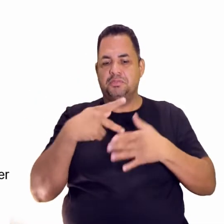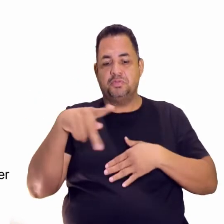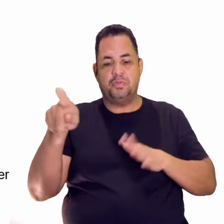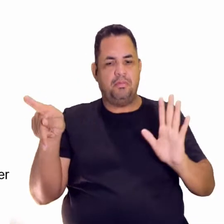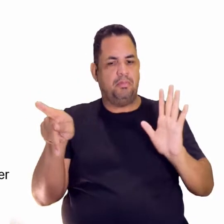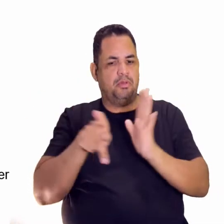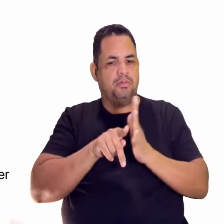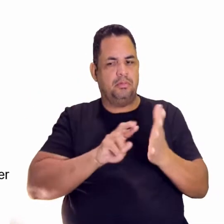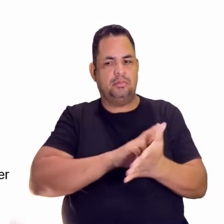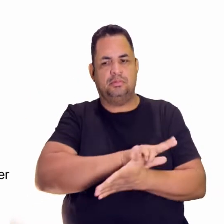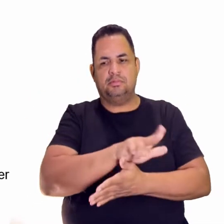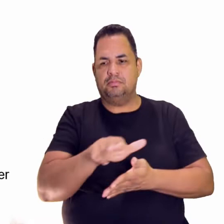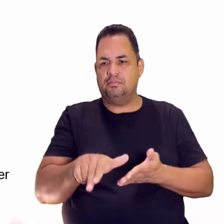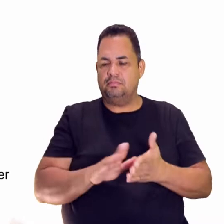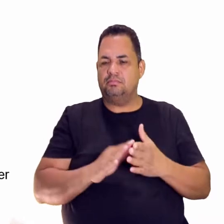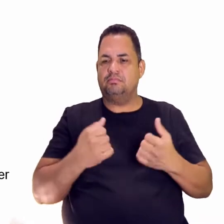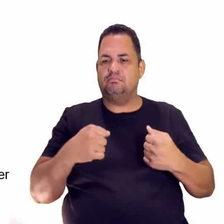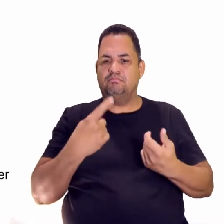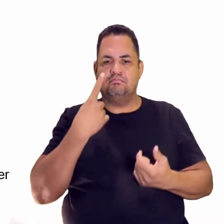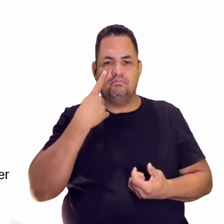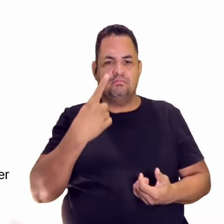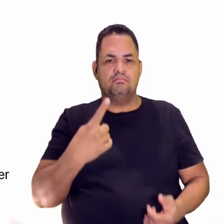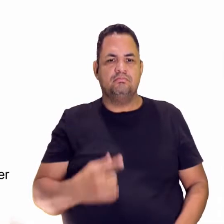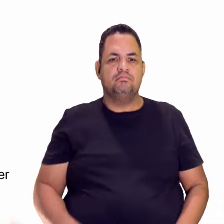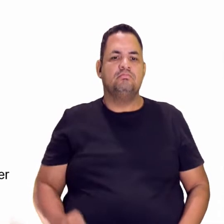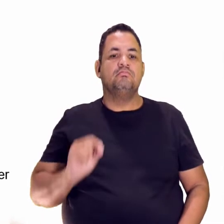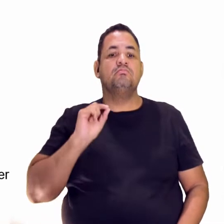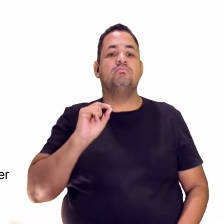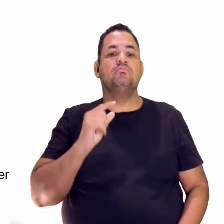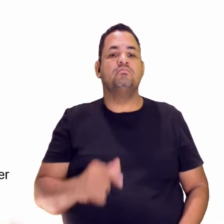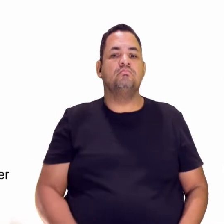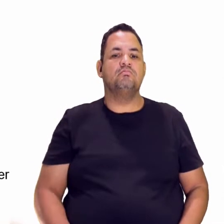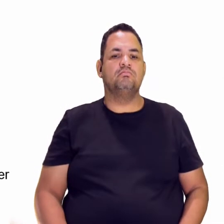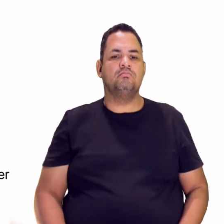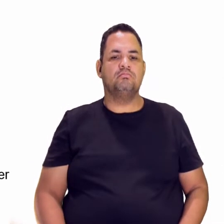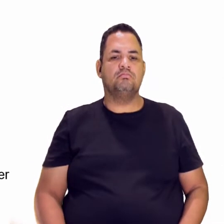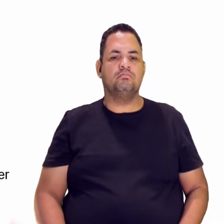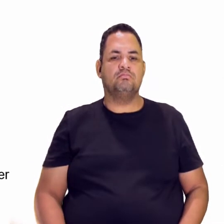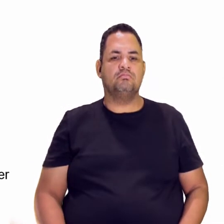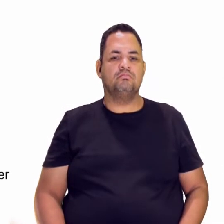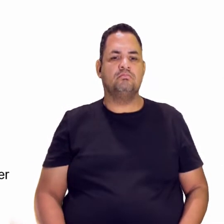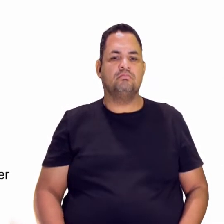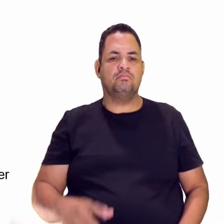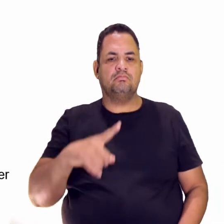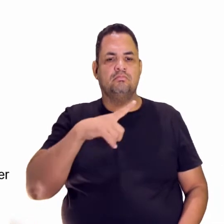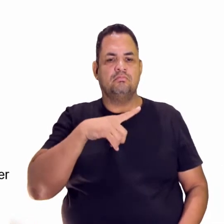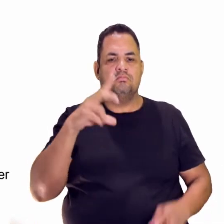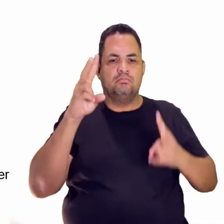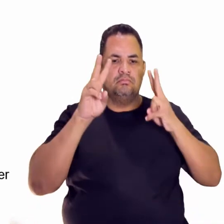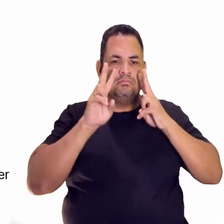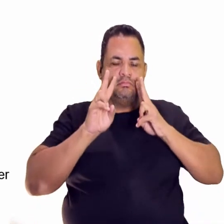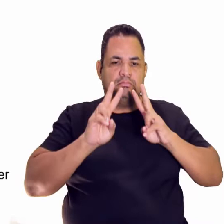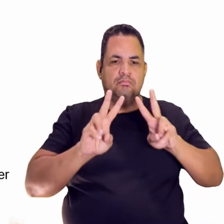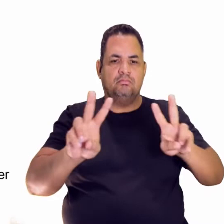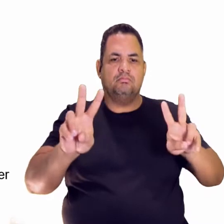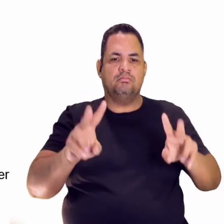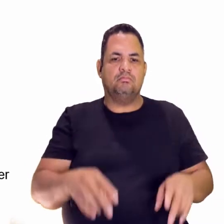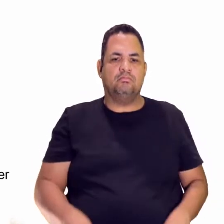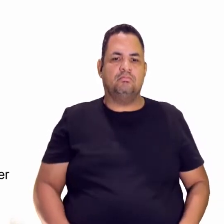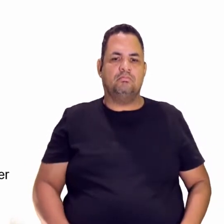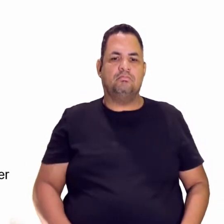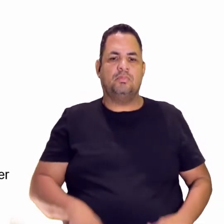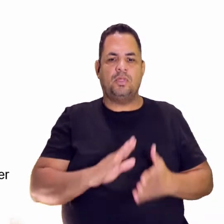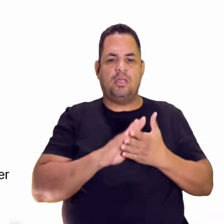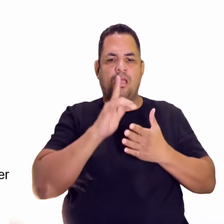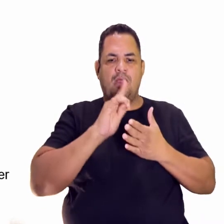muito diversa. Você pode estar vendo aqui o quê? Está tendo aqui uma visão de uma